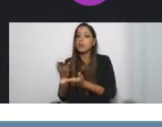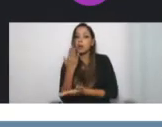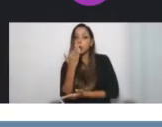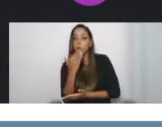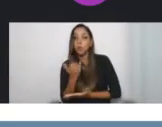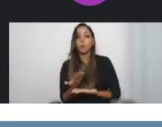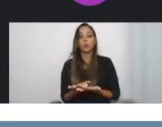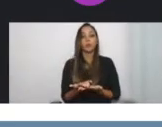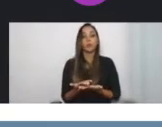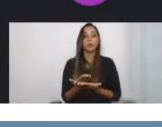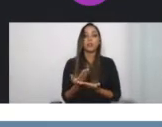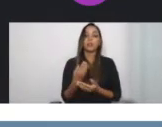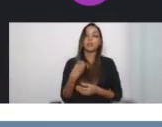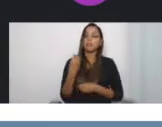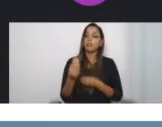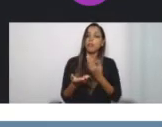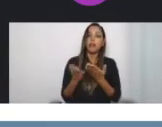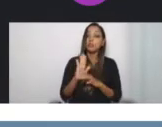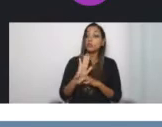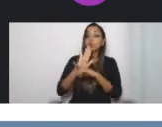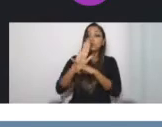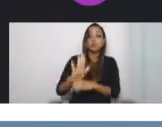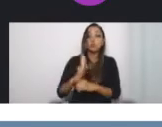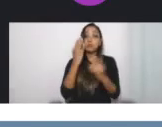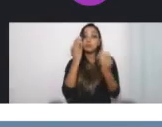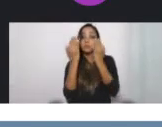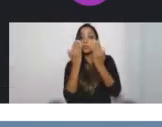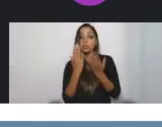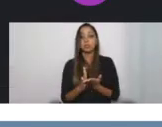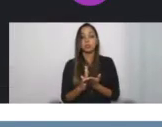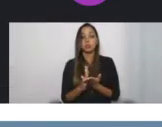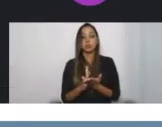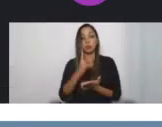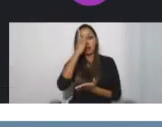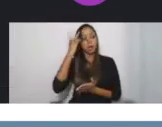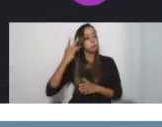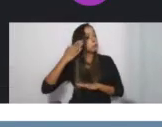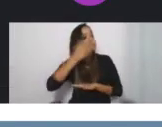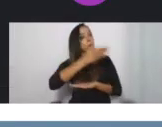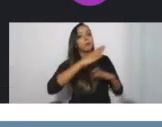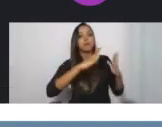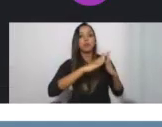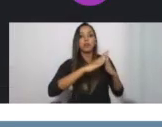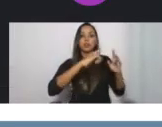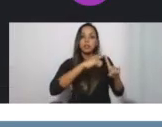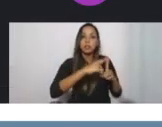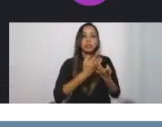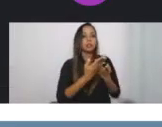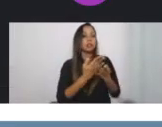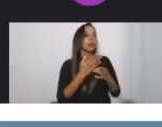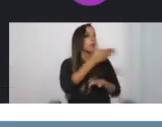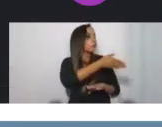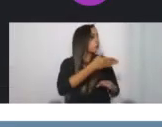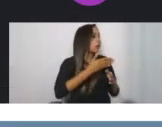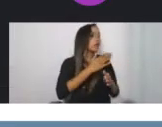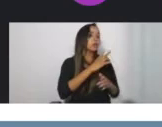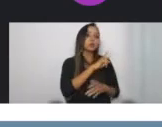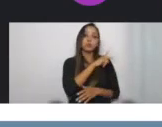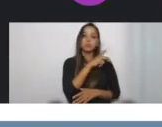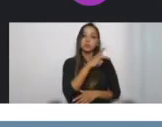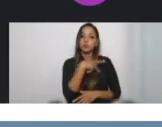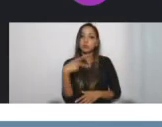das igrejas e de seus pastores. Então esse projeto é mais que essencial e tenho orgulho de estar votando nele